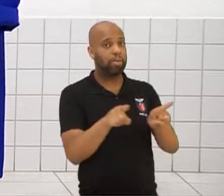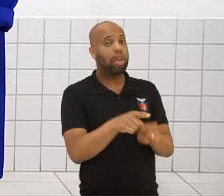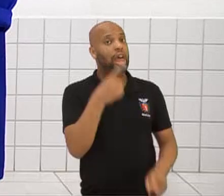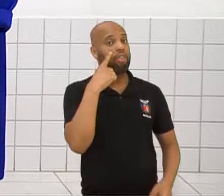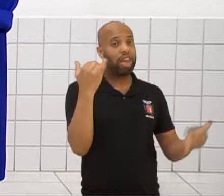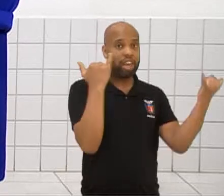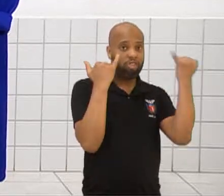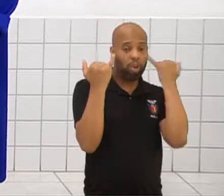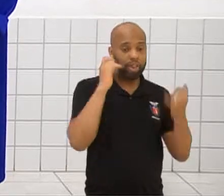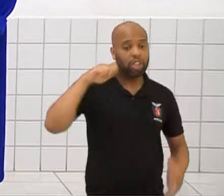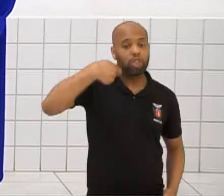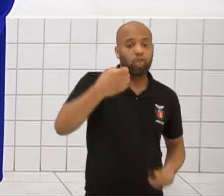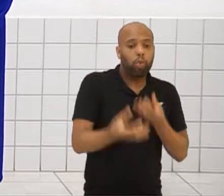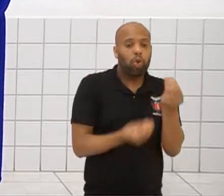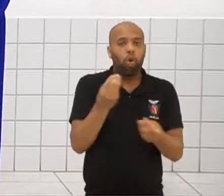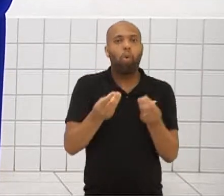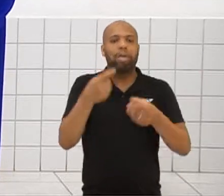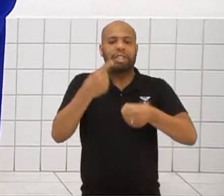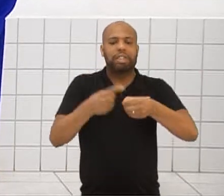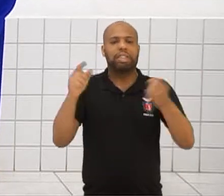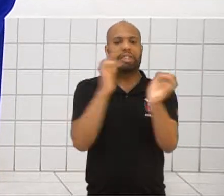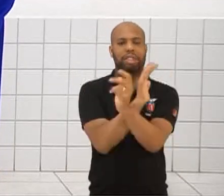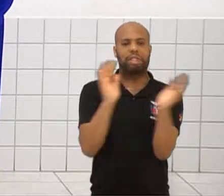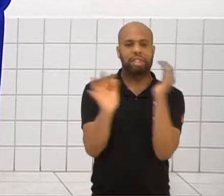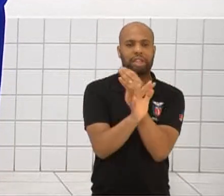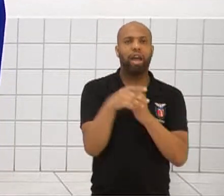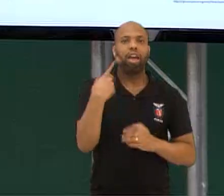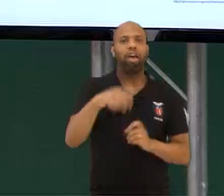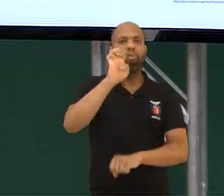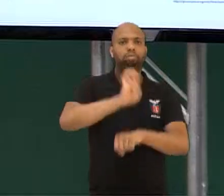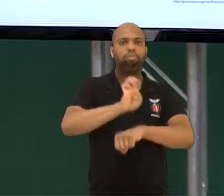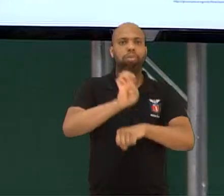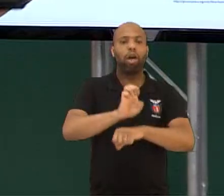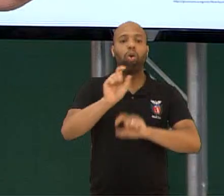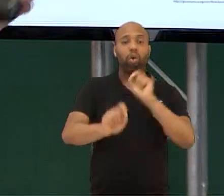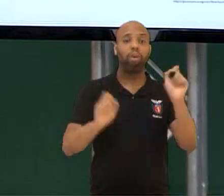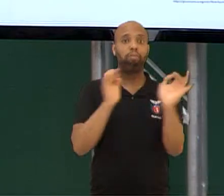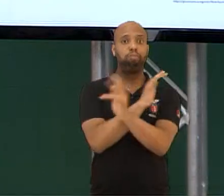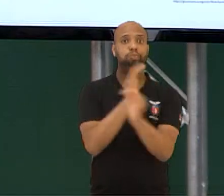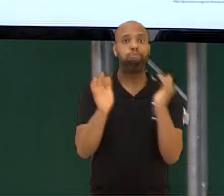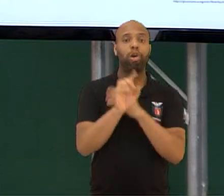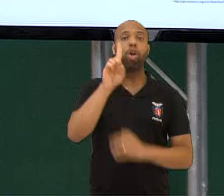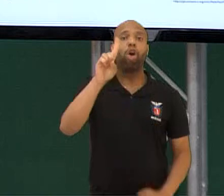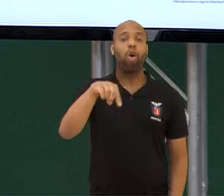dados, né? Sobre a questão da urbanização, a professora falou que é um estado, né, basicamente ele é urbano,